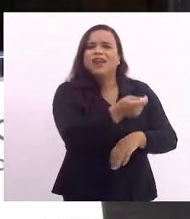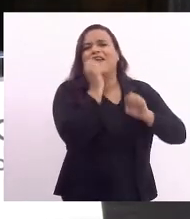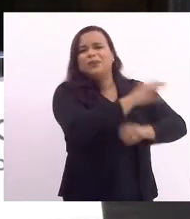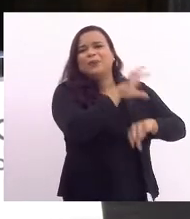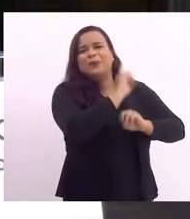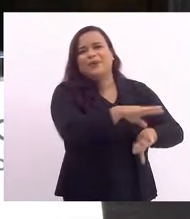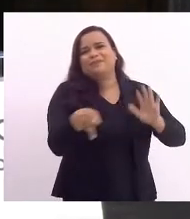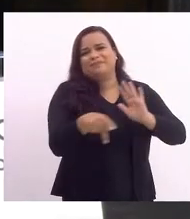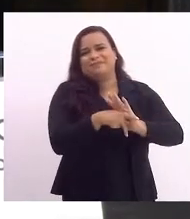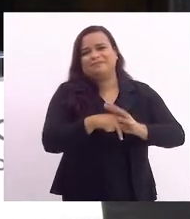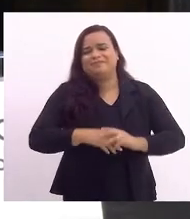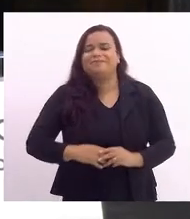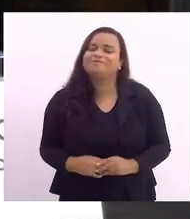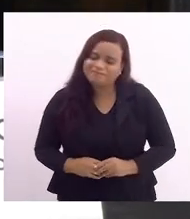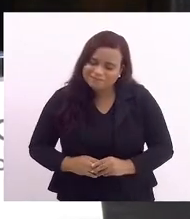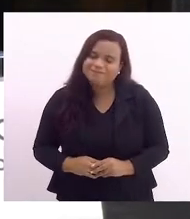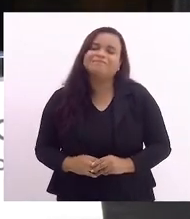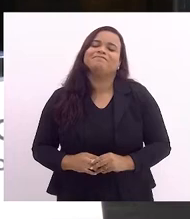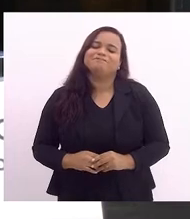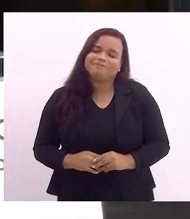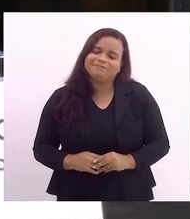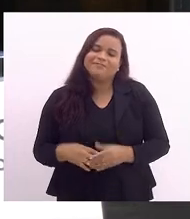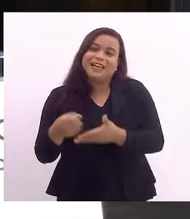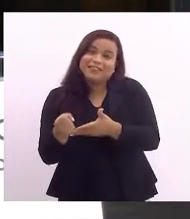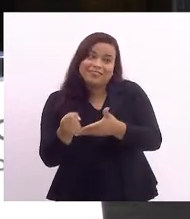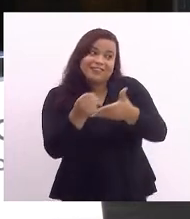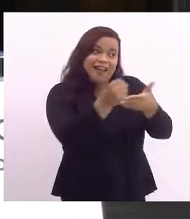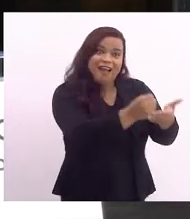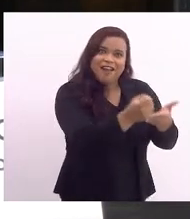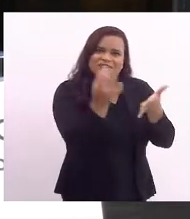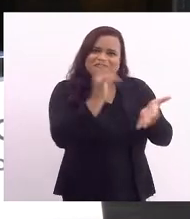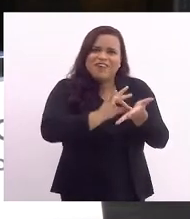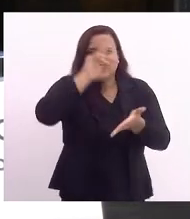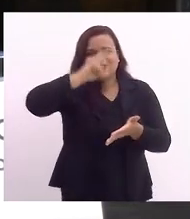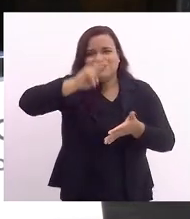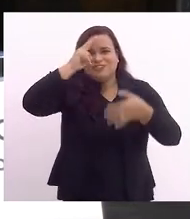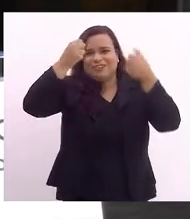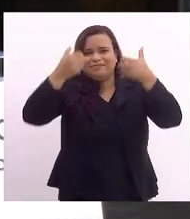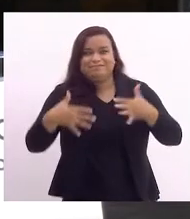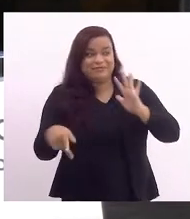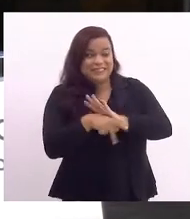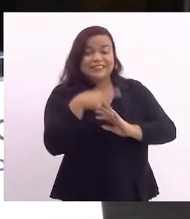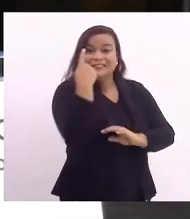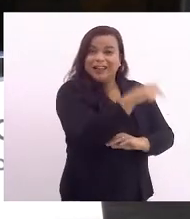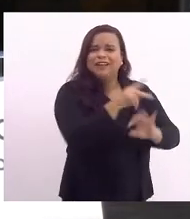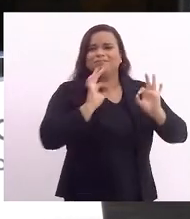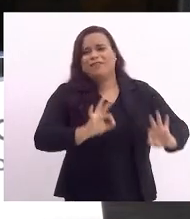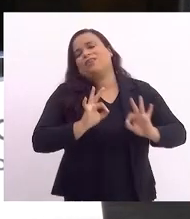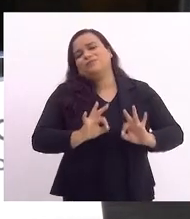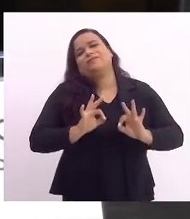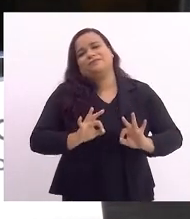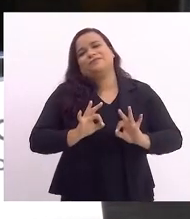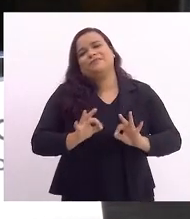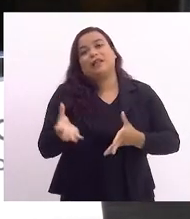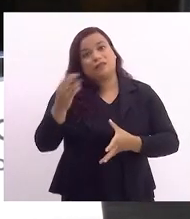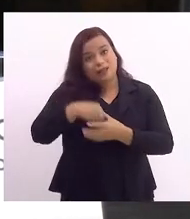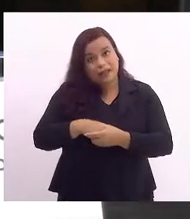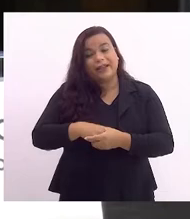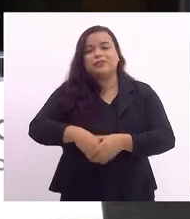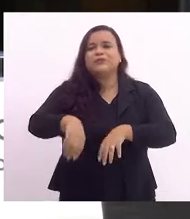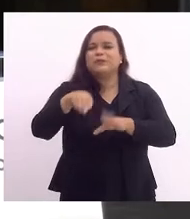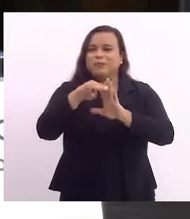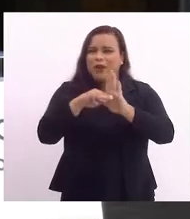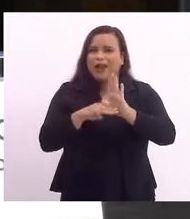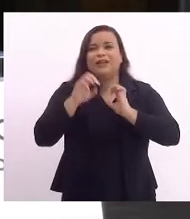povo. É trazendo para eles a verdadeira história deles. E, através da Educação que